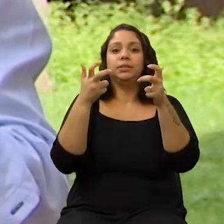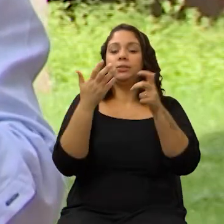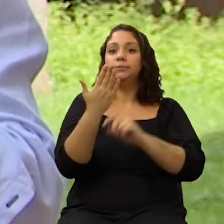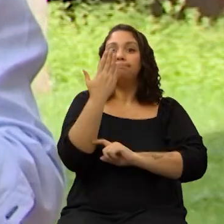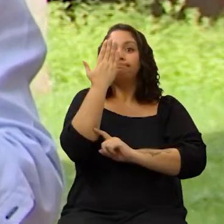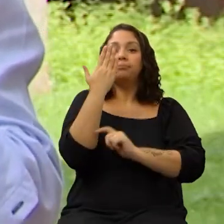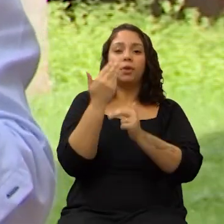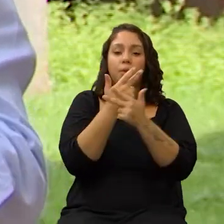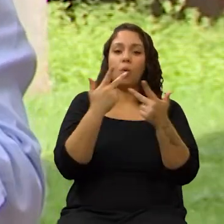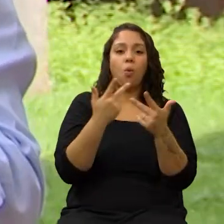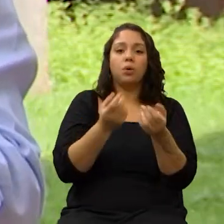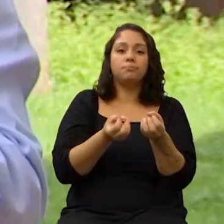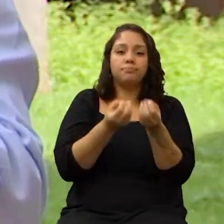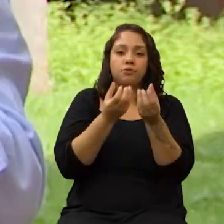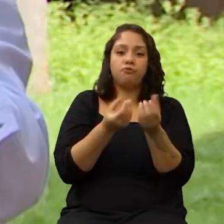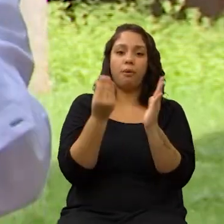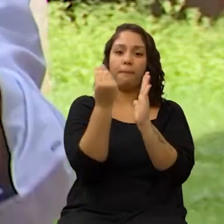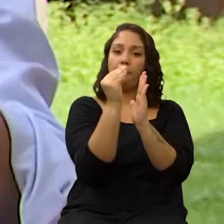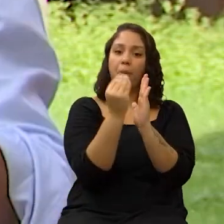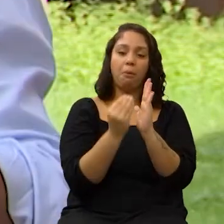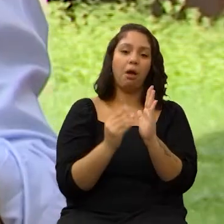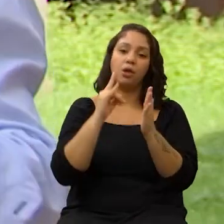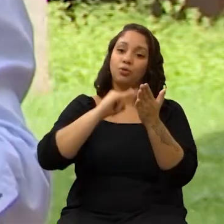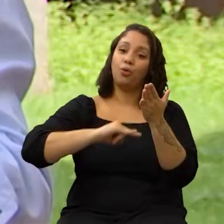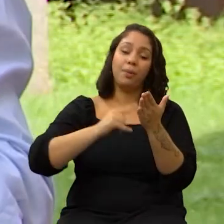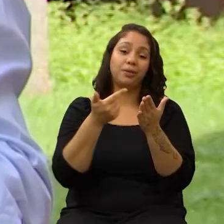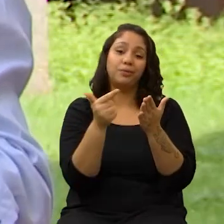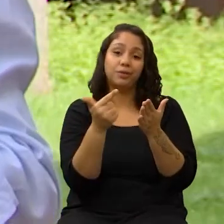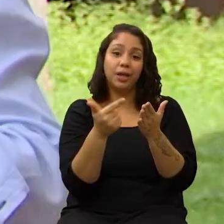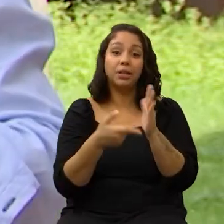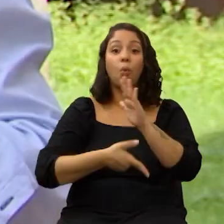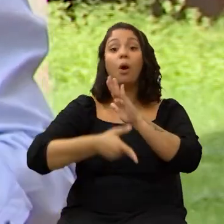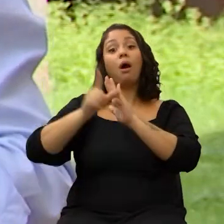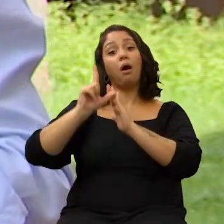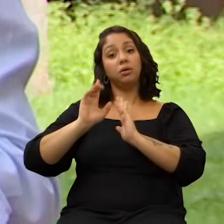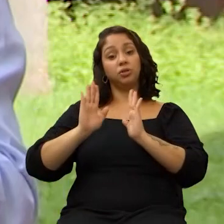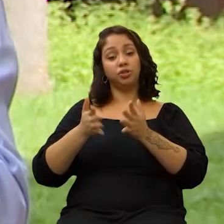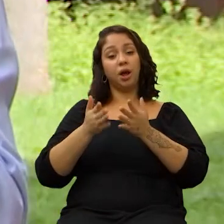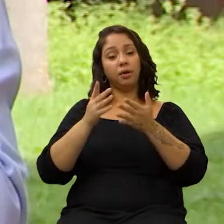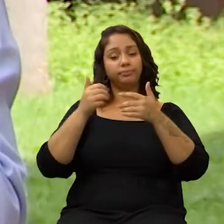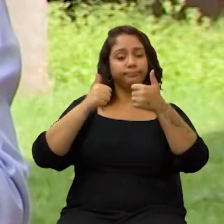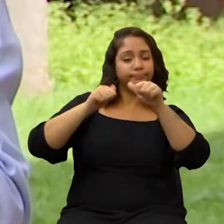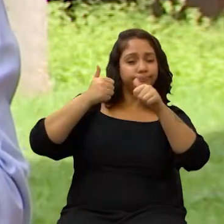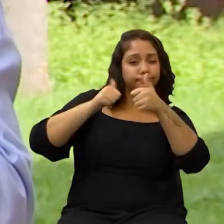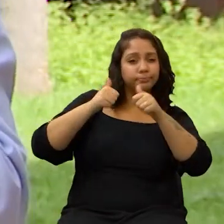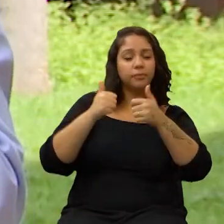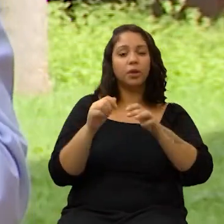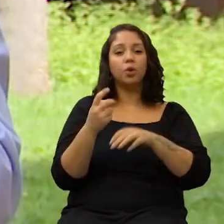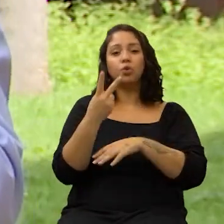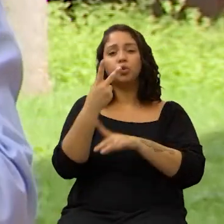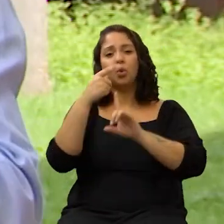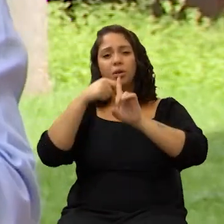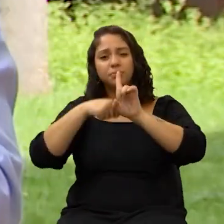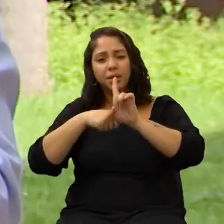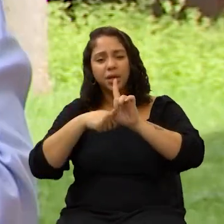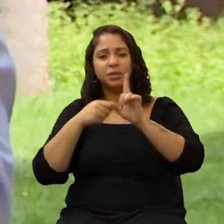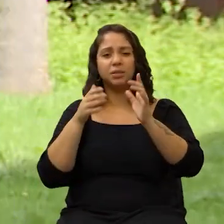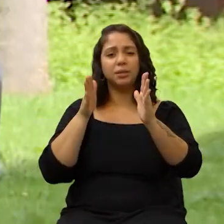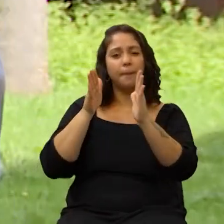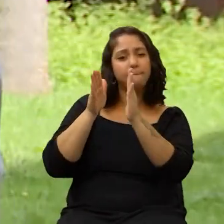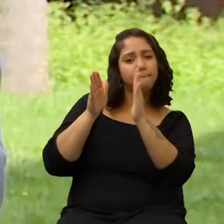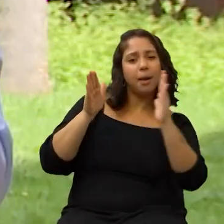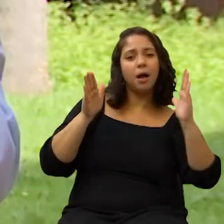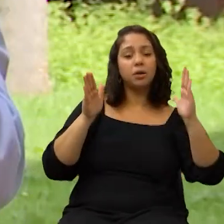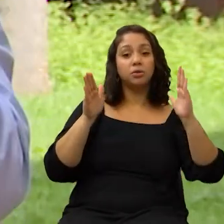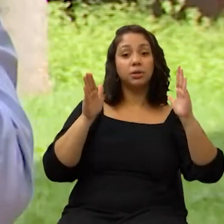descobre algo que você precisa informar e você não consegue acessar aquele documento. Então, quanto antes, porque normalmente você tem aí 2 meses de prazo para